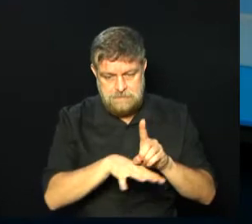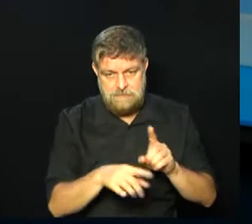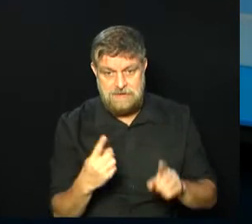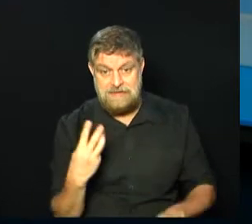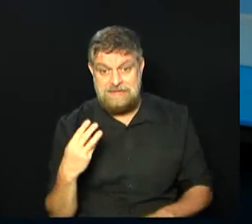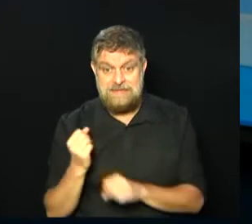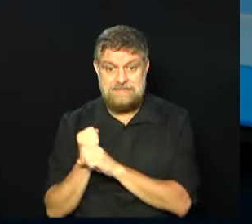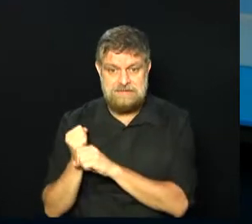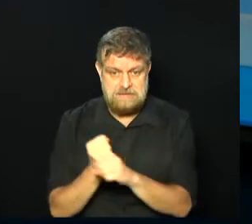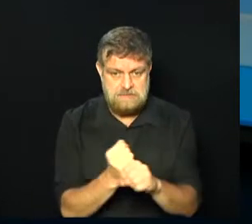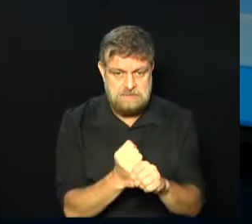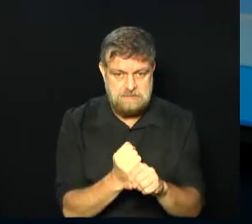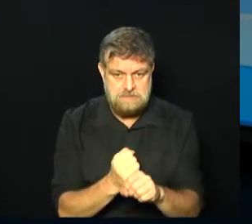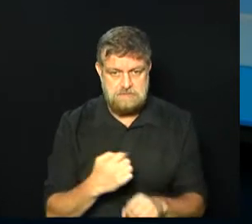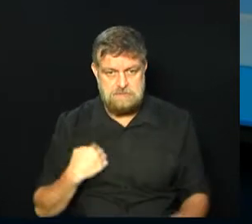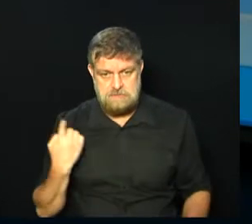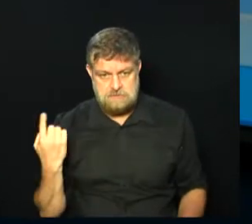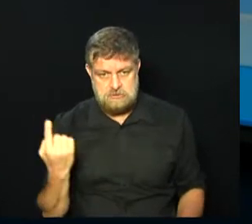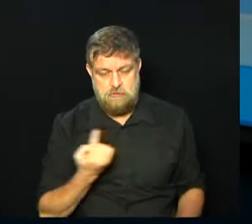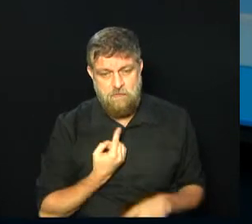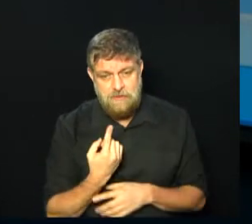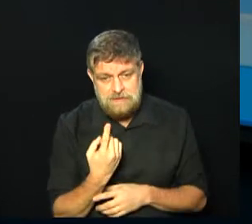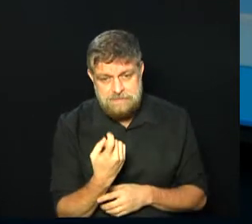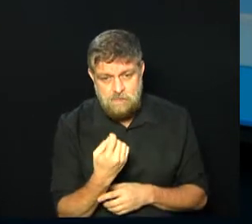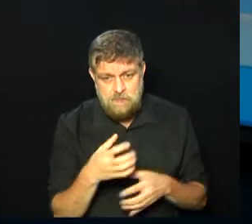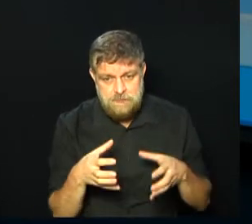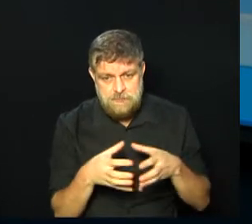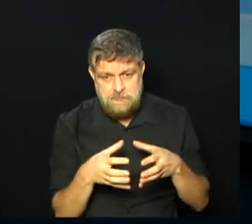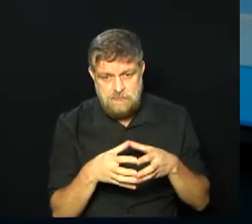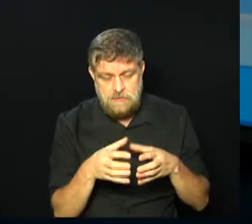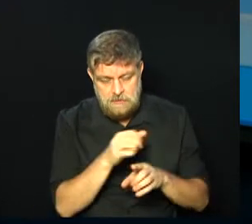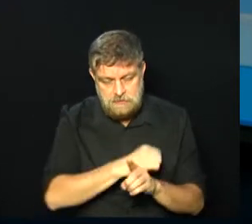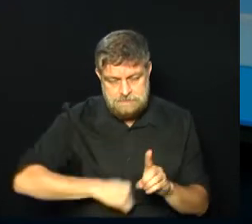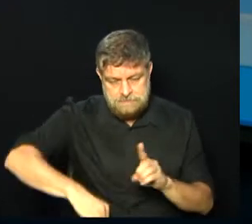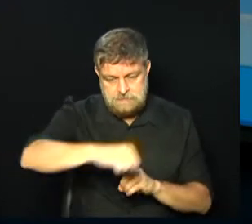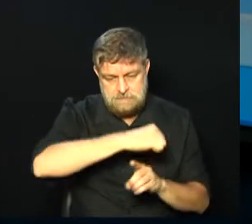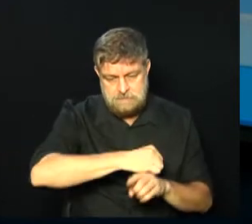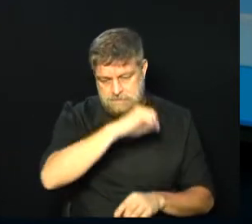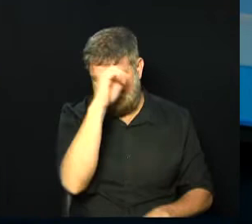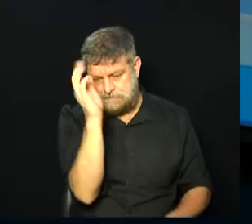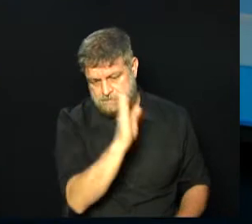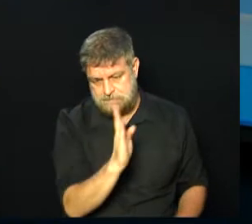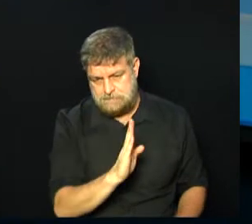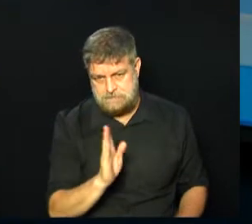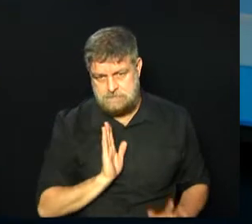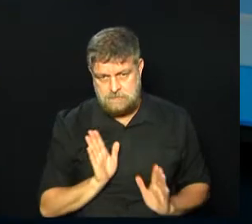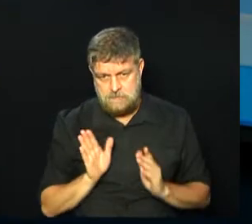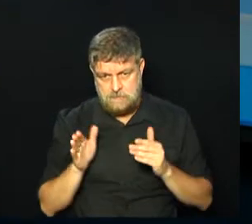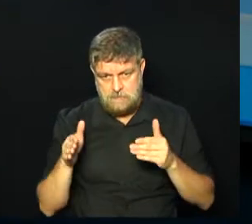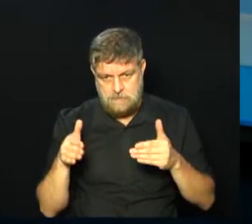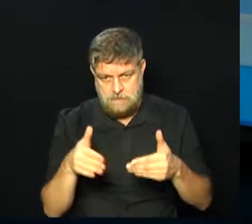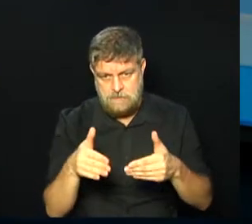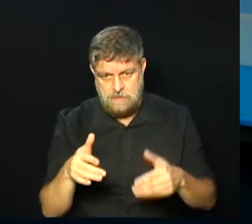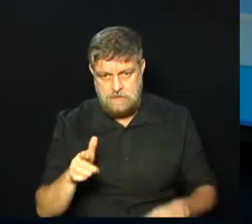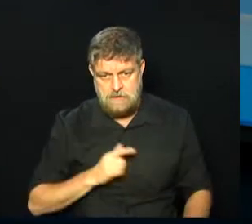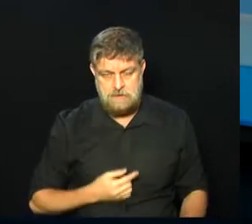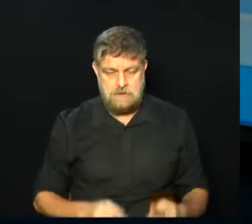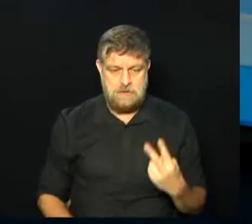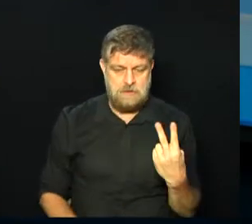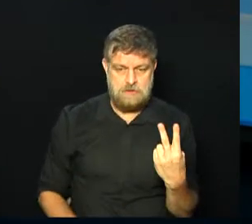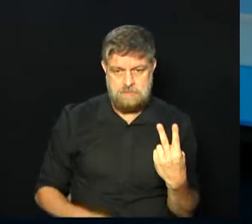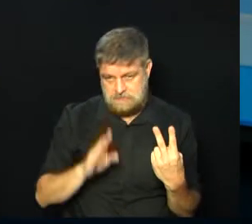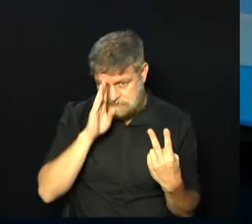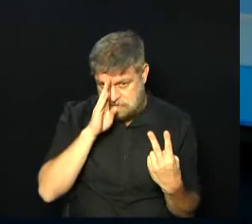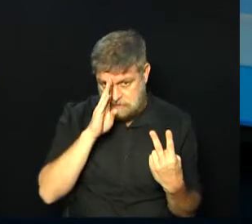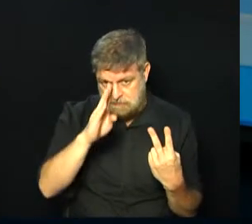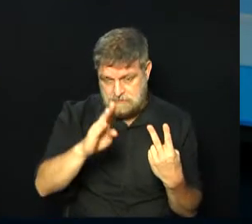anos. Somos a única organização social brasileira dedicada às duas principais causas